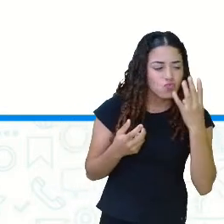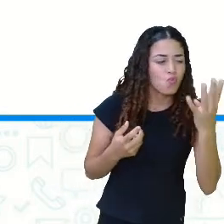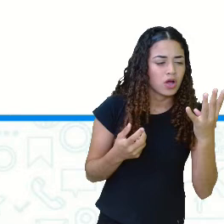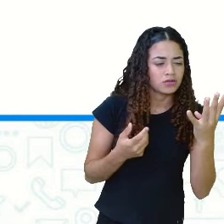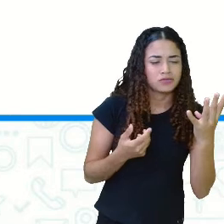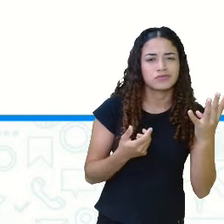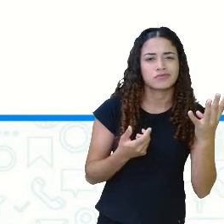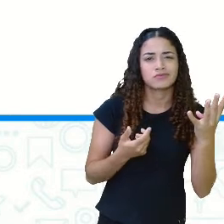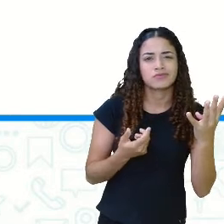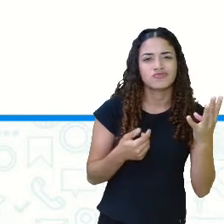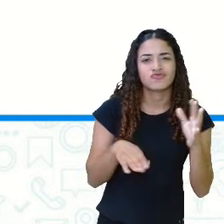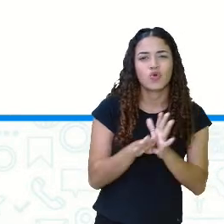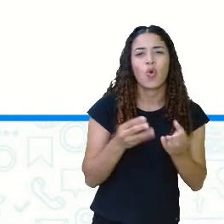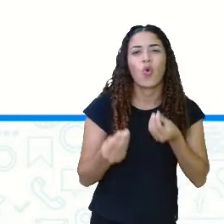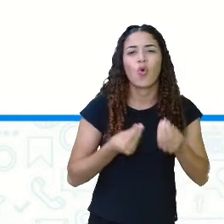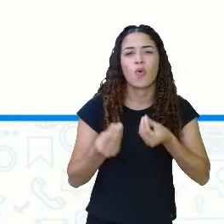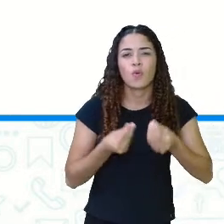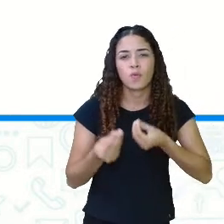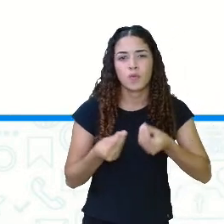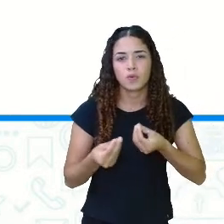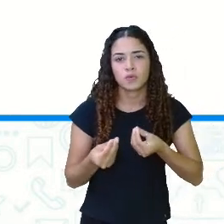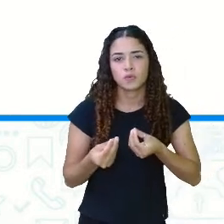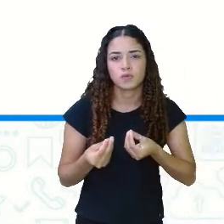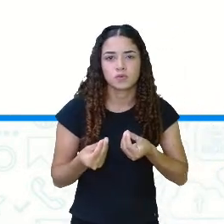balança equilibrada?